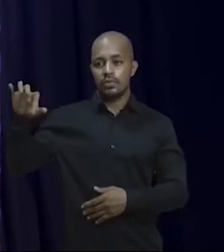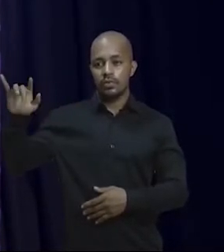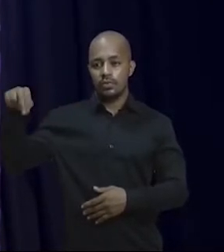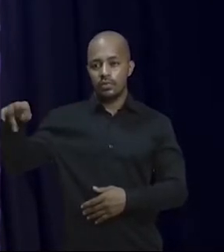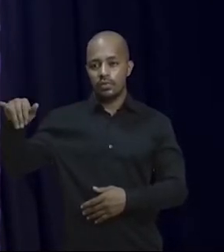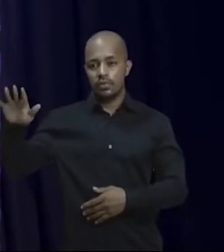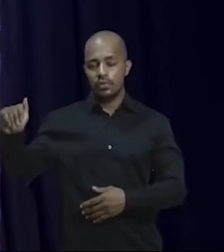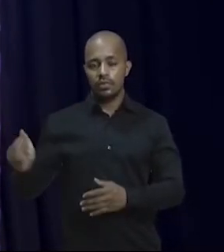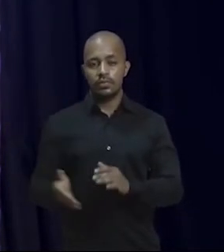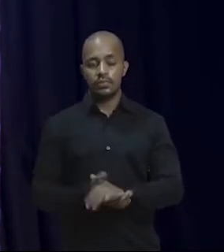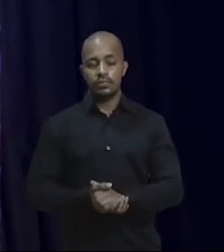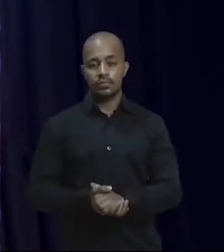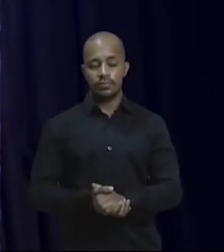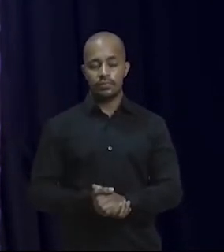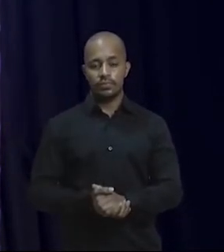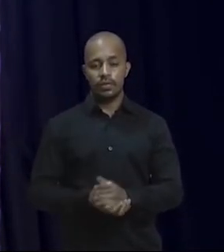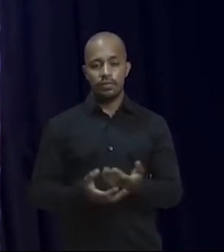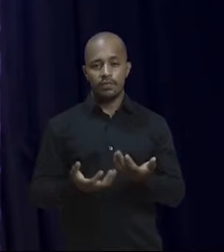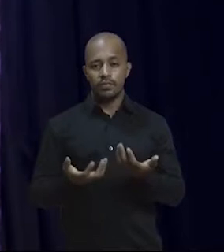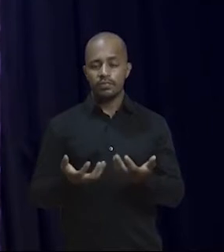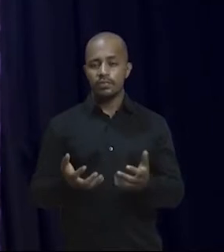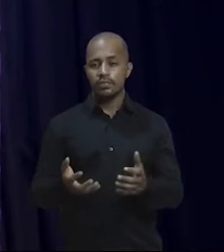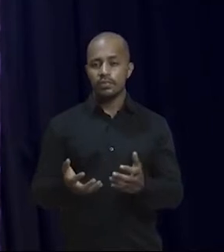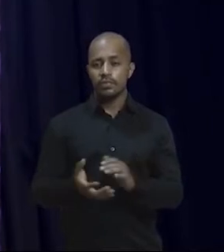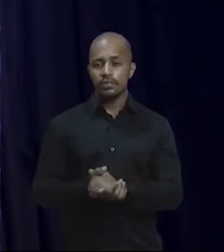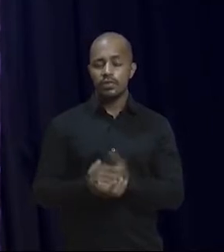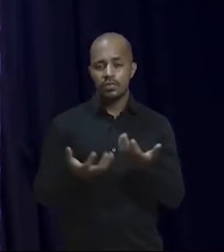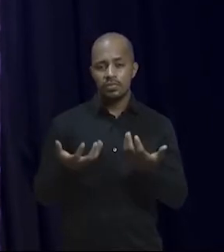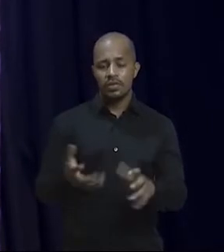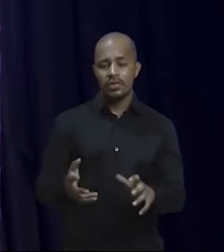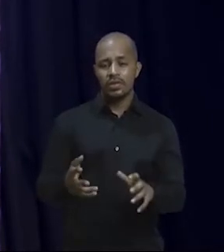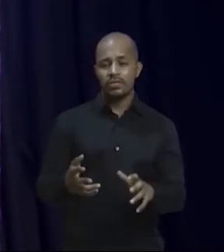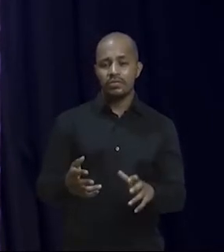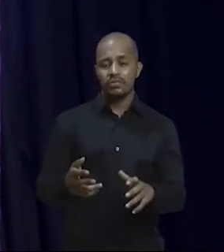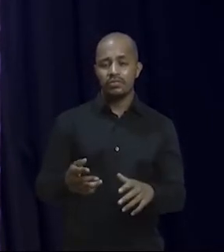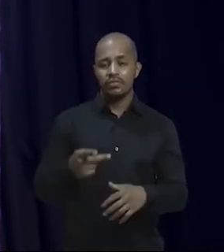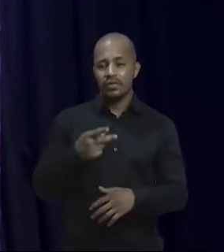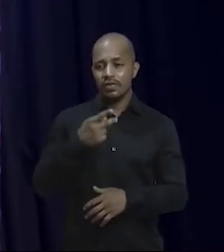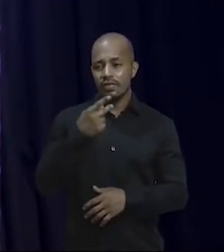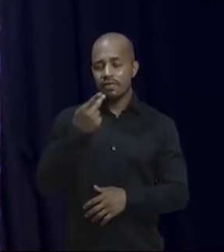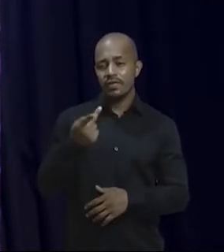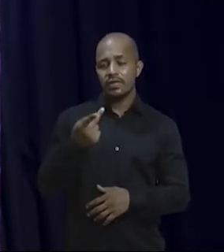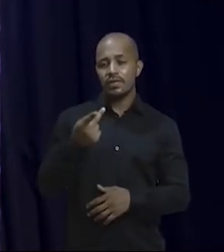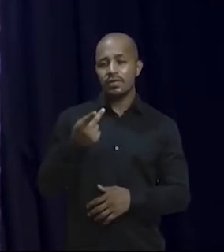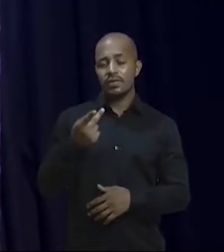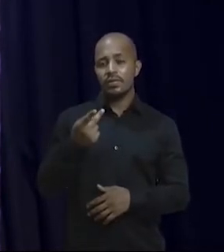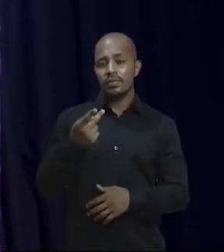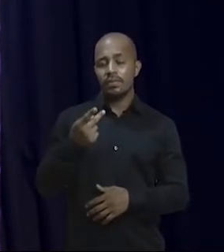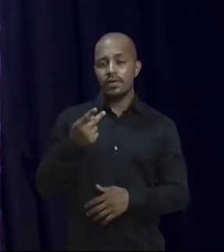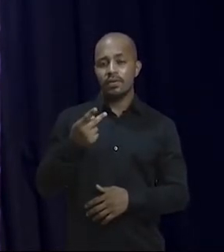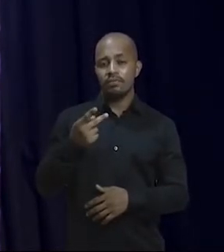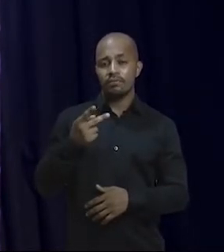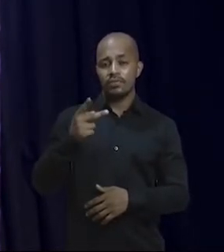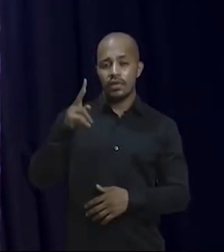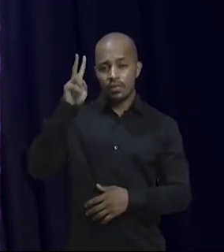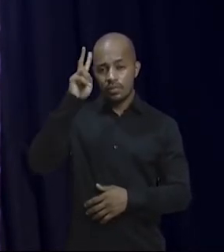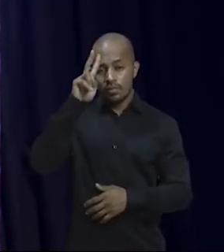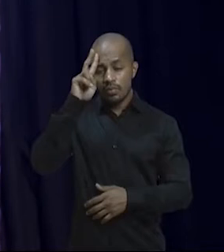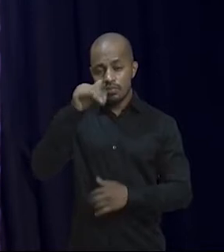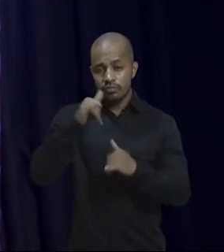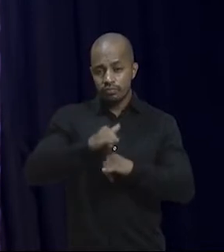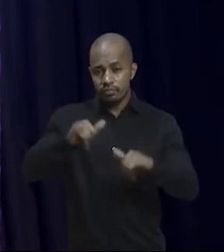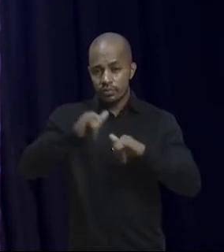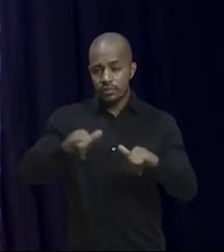vou abrir mão, Silvio, de fazer um discurso para contar uma história que